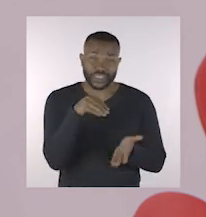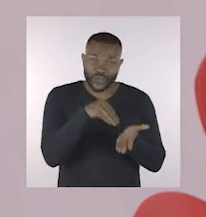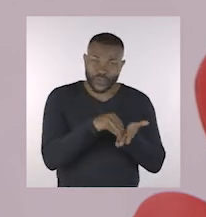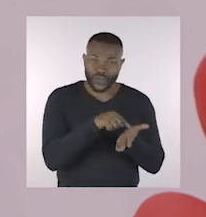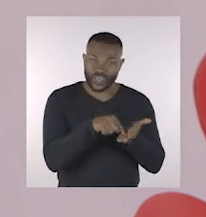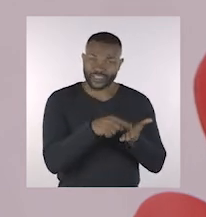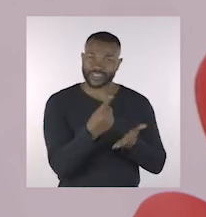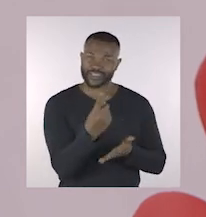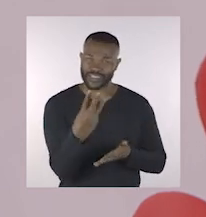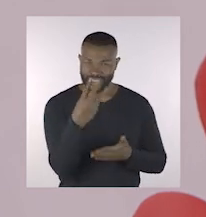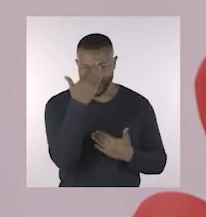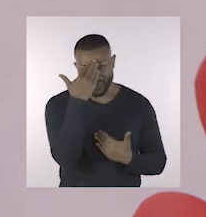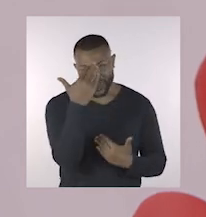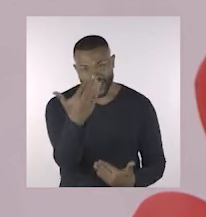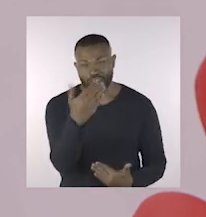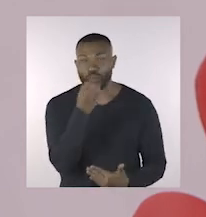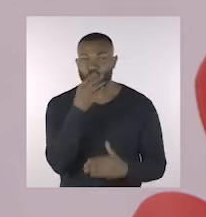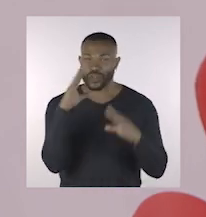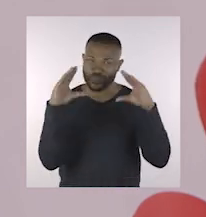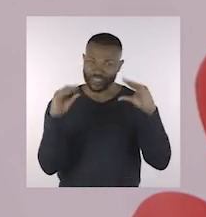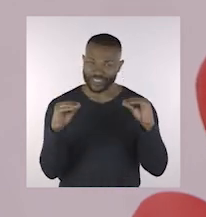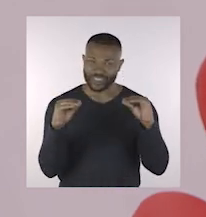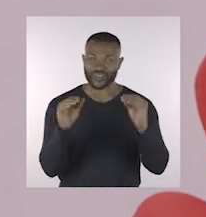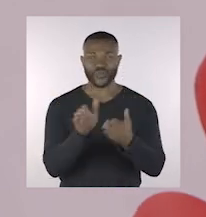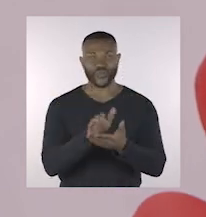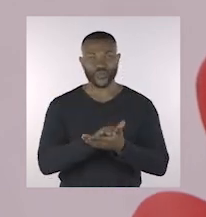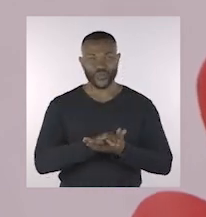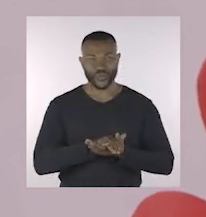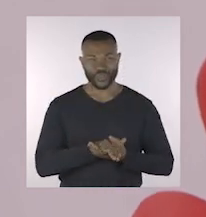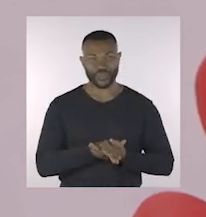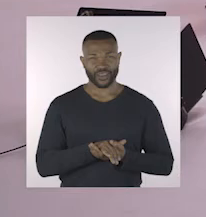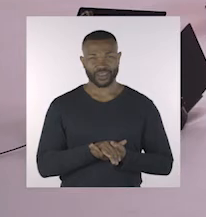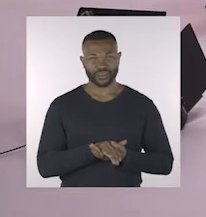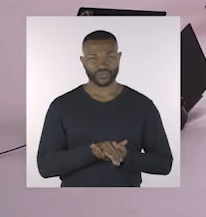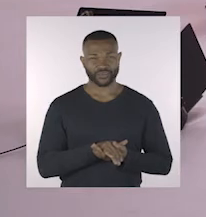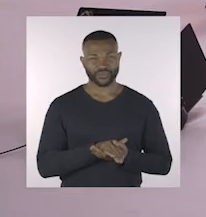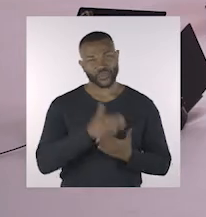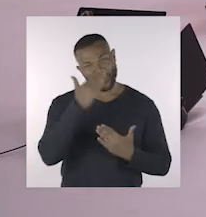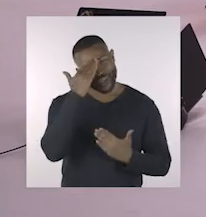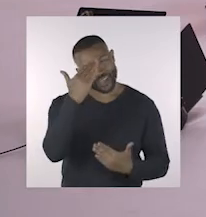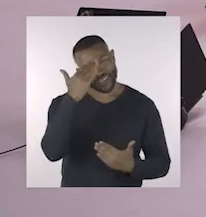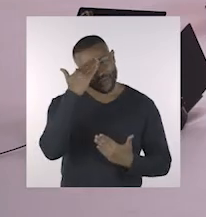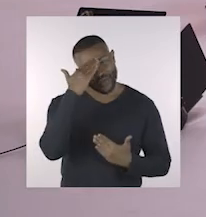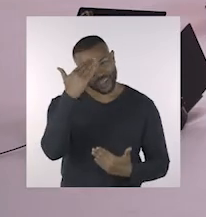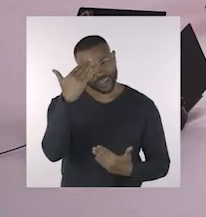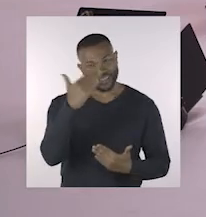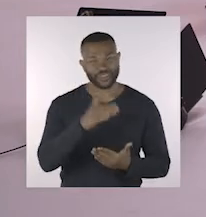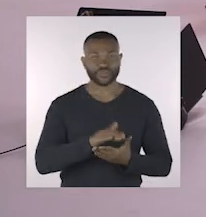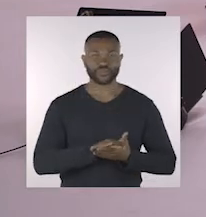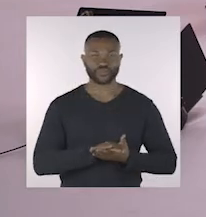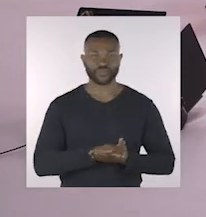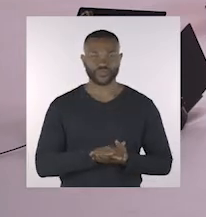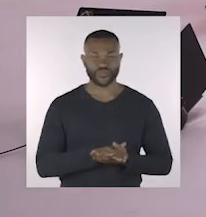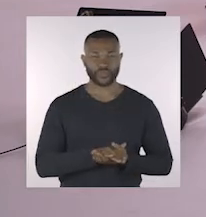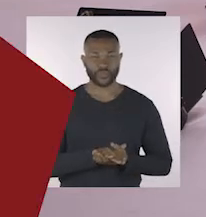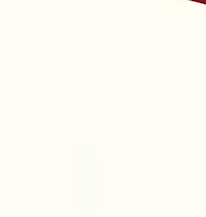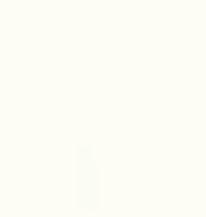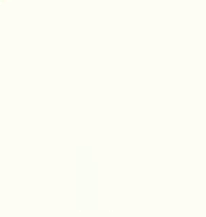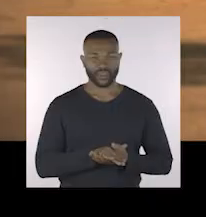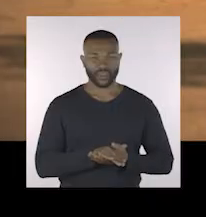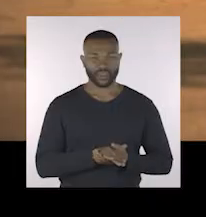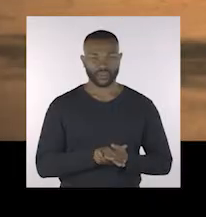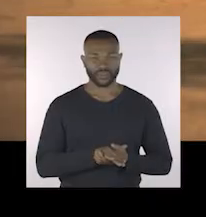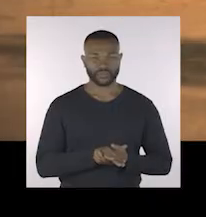dia 15 aperte 13 Muito Obrigada e boa noite e olha pessoal obrigado